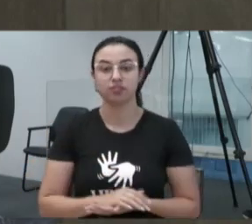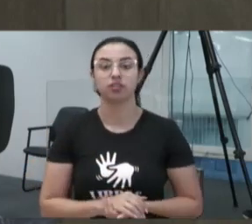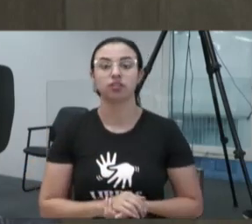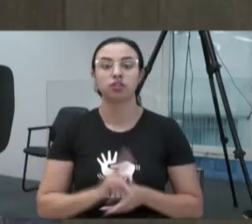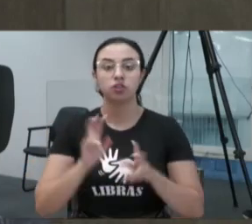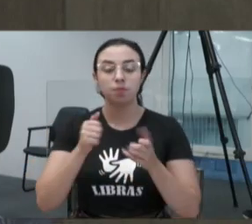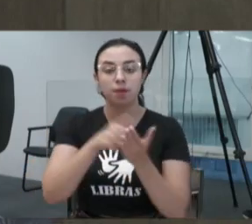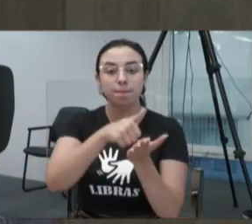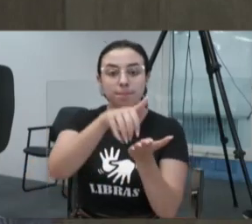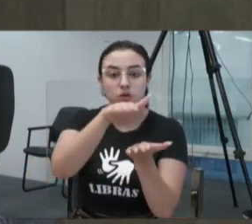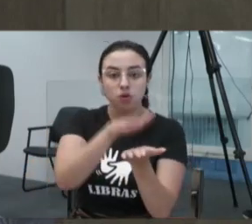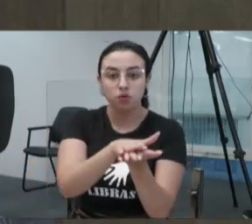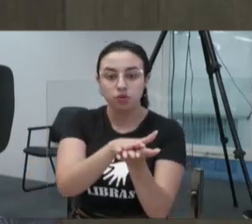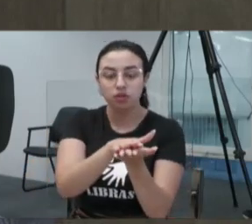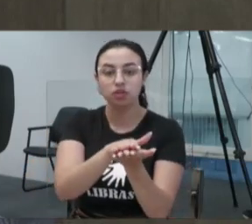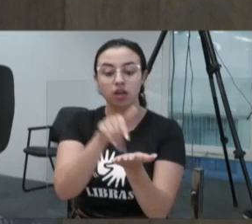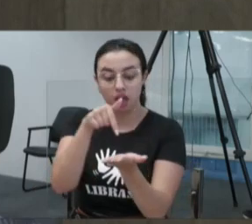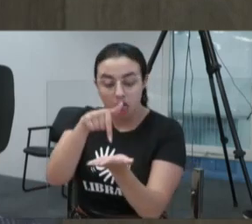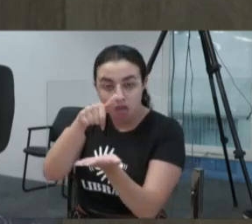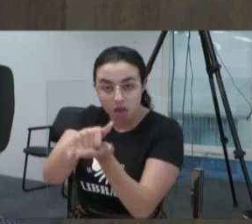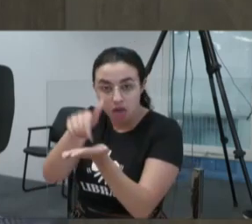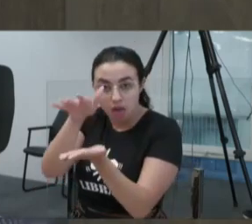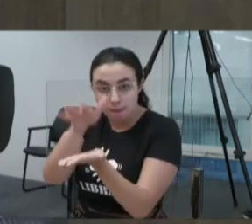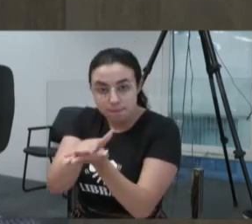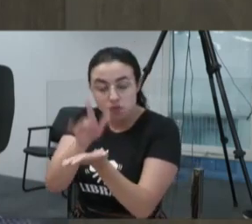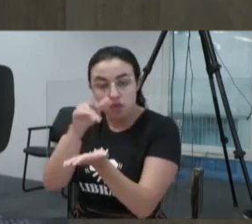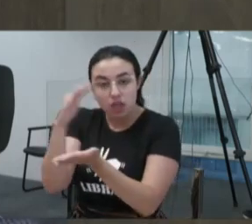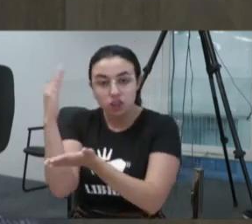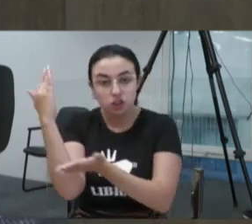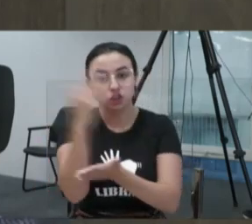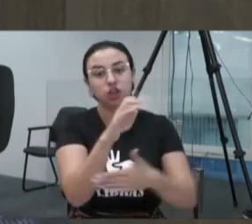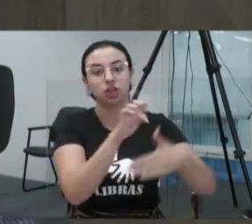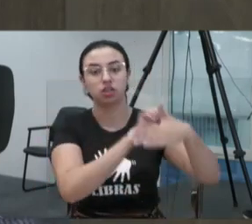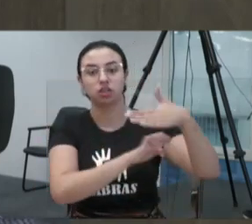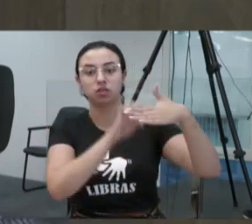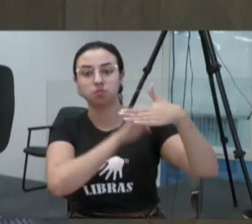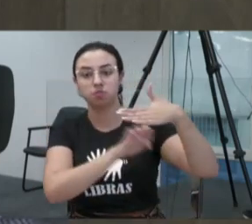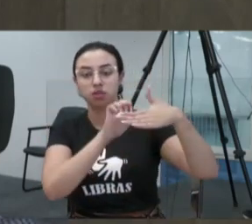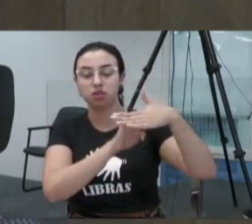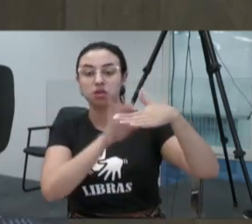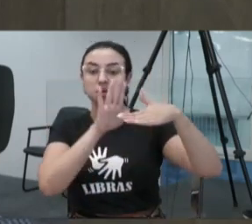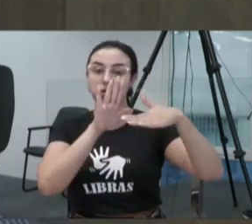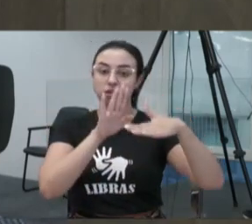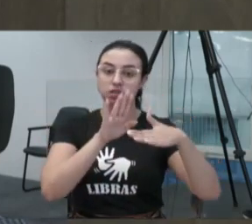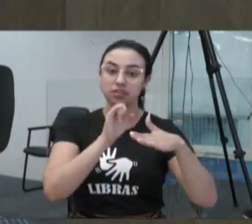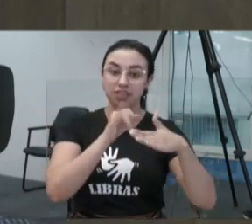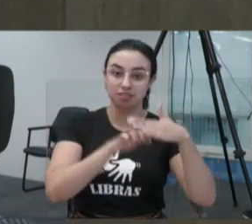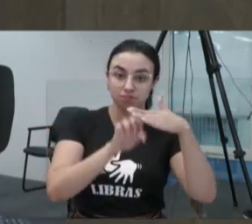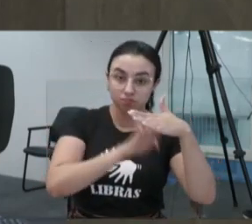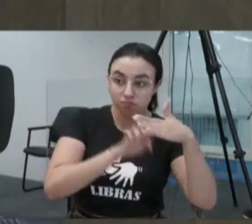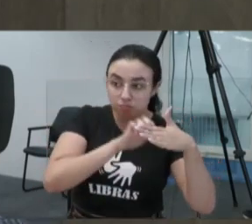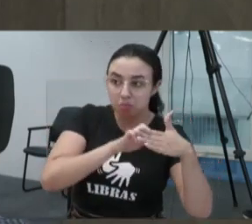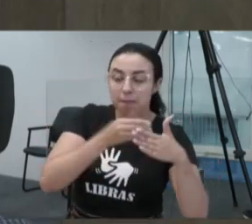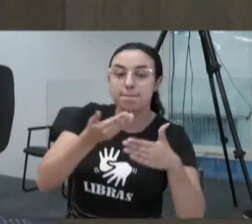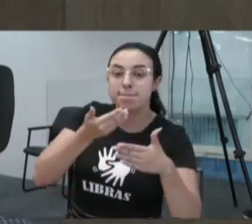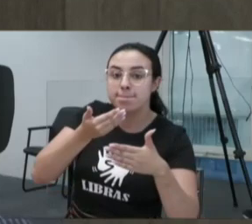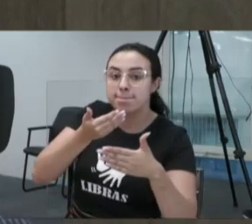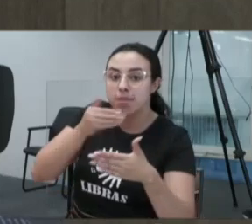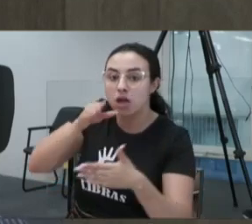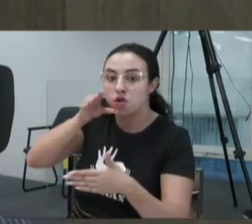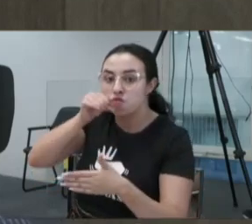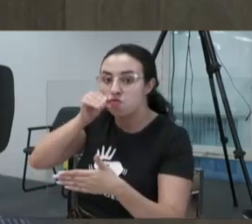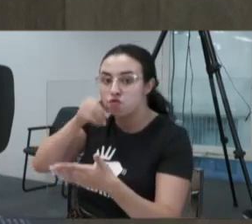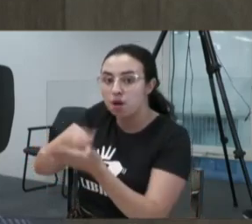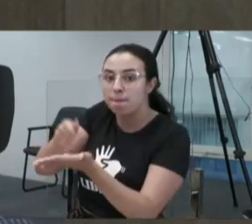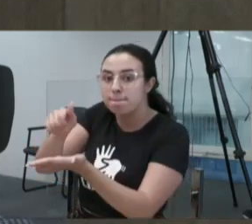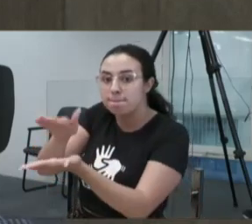às multas. Multas que elas são direcionadas à empresa, todavia, se a empresa estiver repassando para o